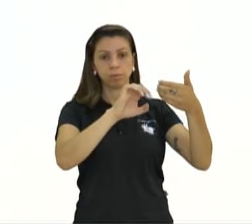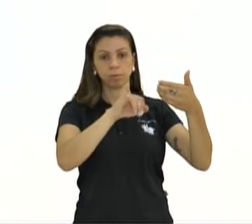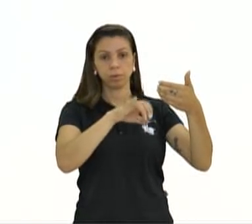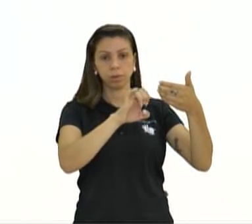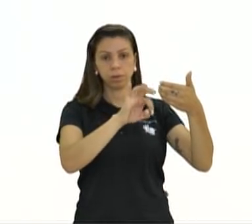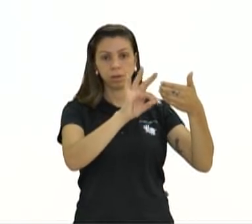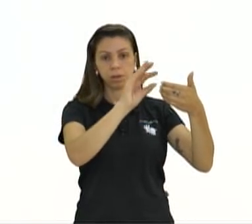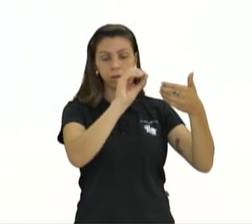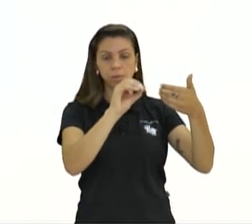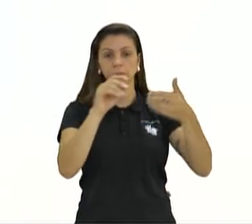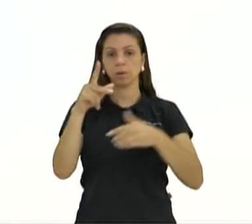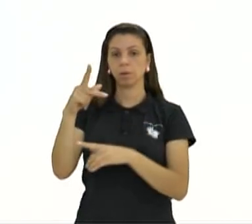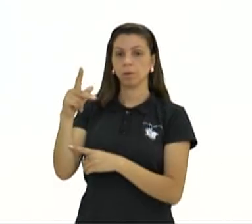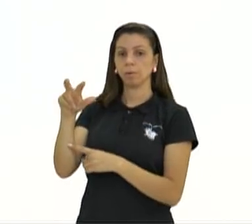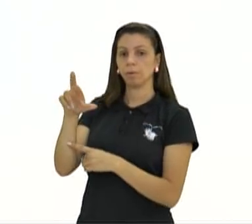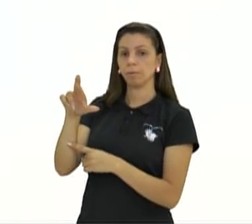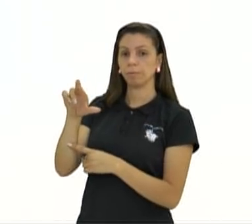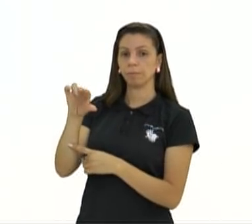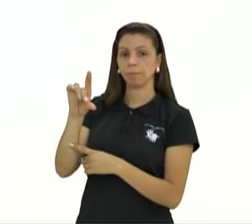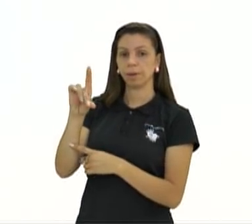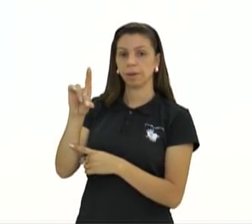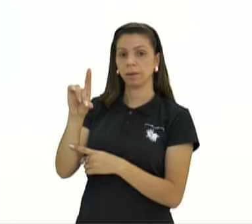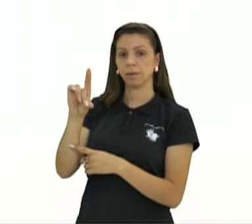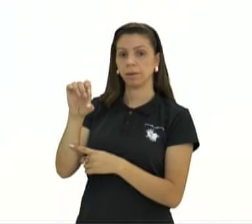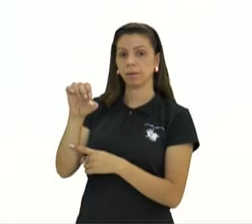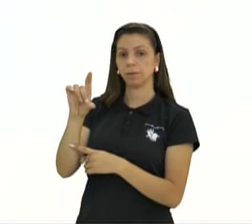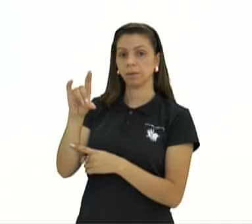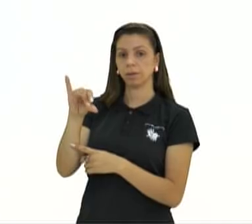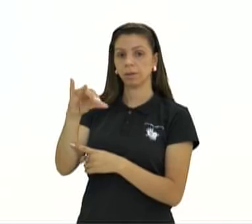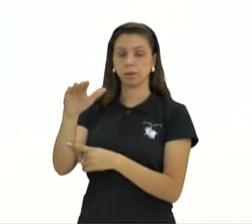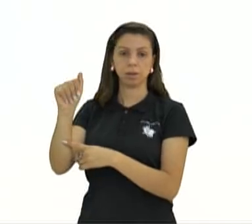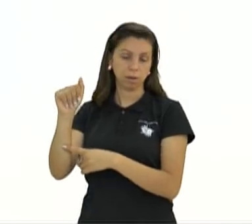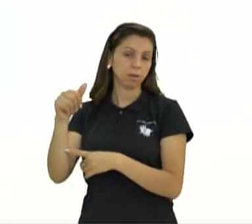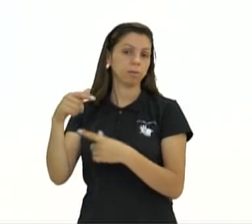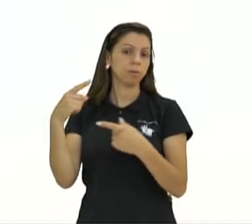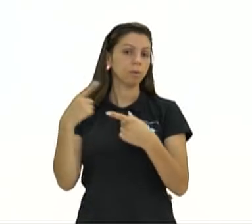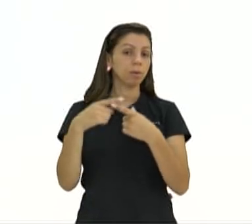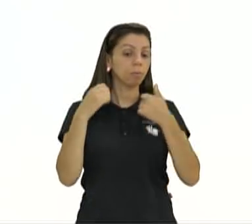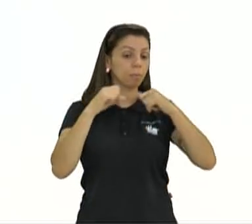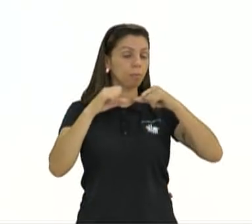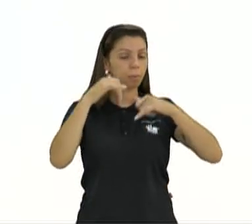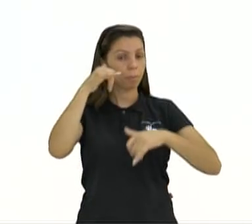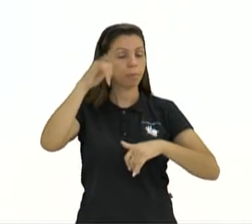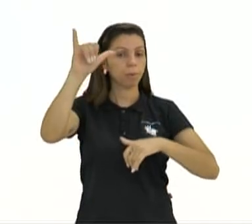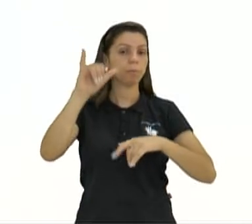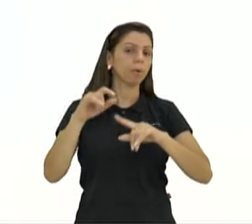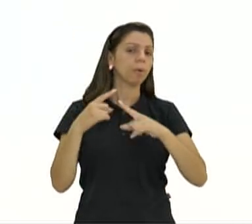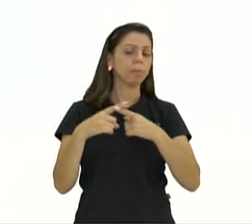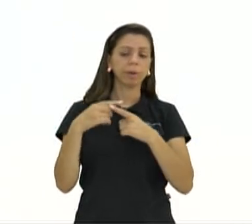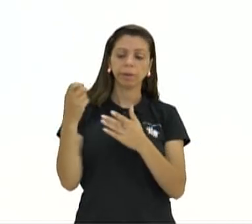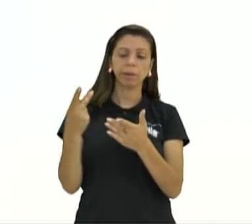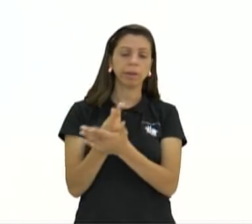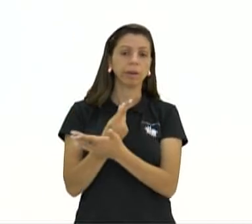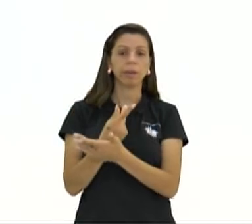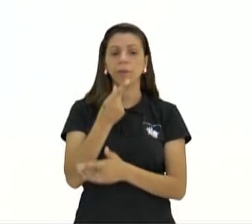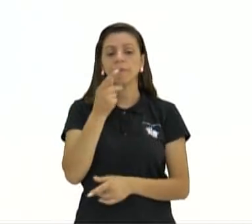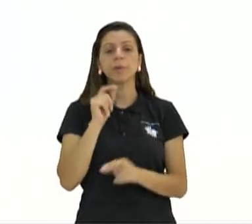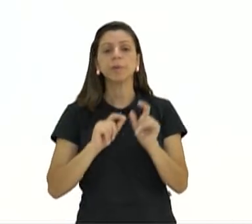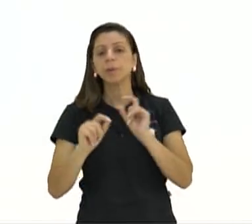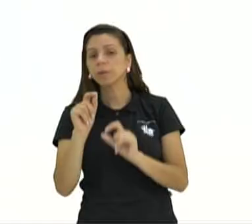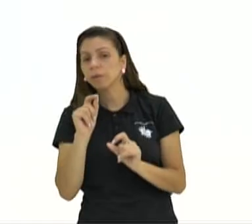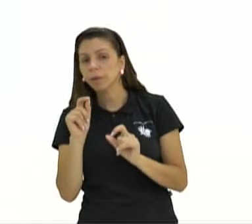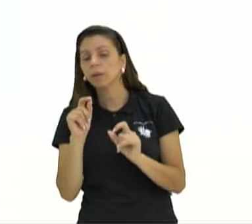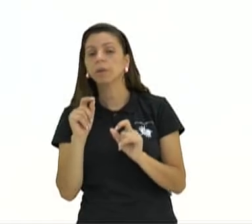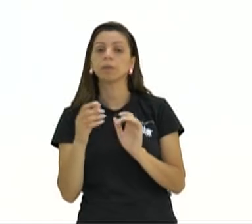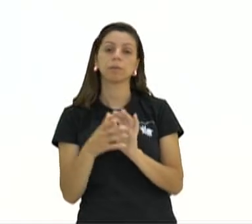Meu Boi concorrerá ao título de Patrimônio Cultural da Humanidade. Por que que está errado? De quem que nós estamos falando, professora?